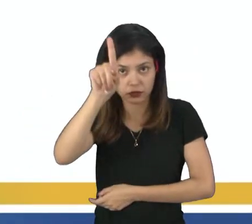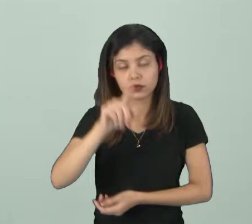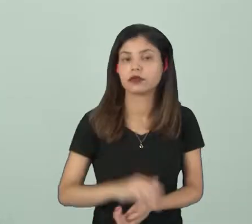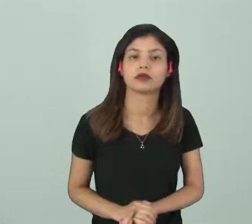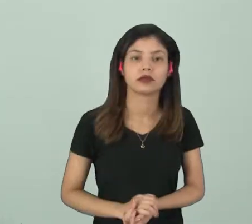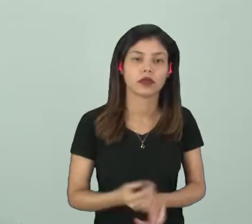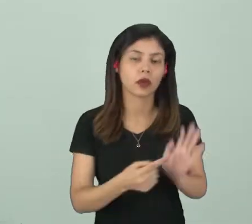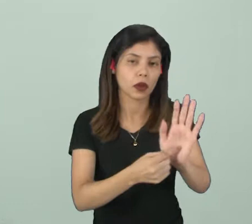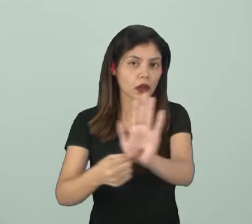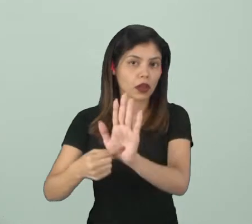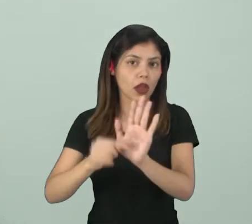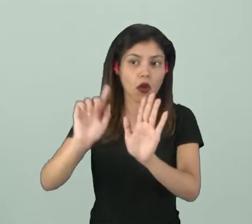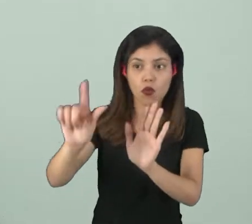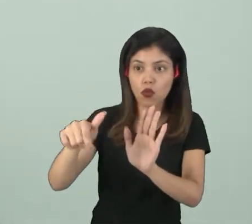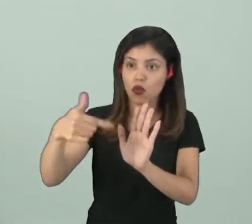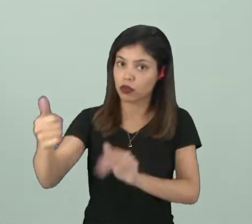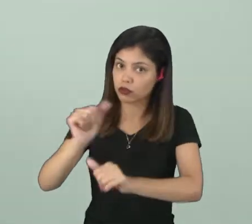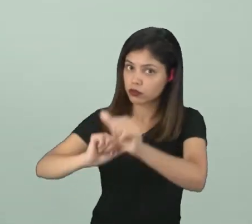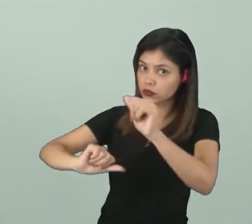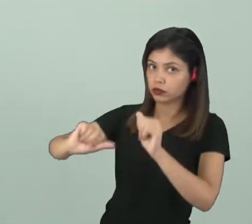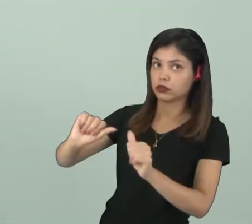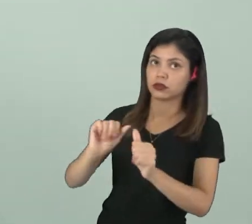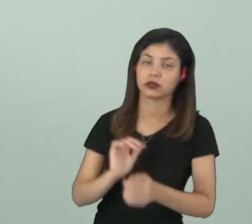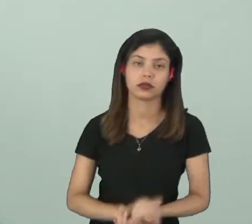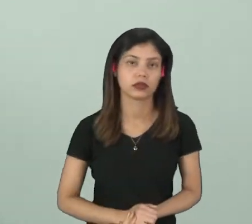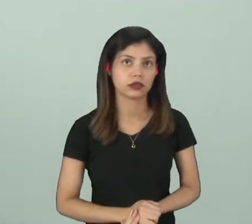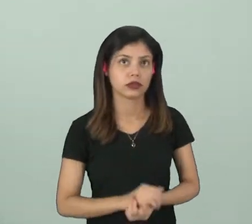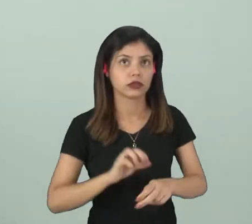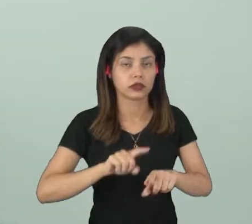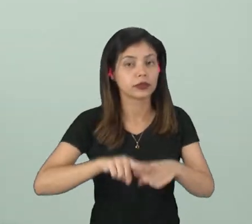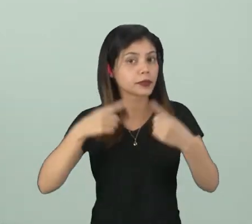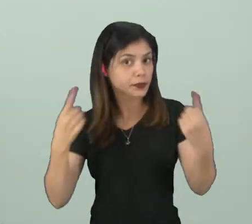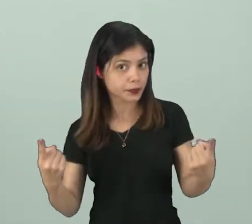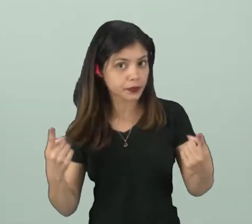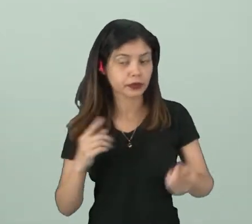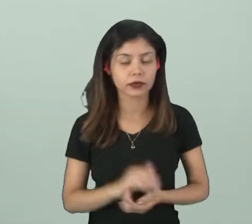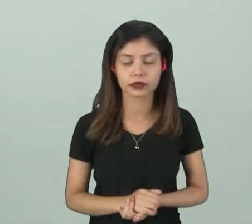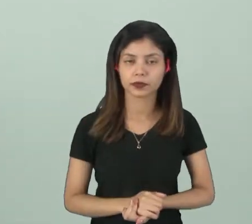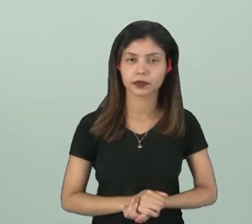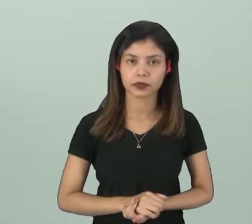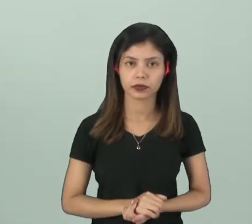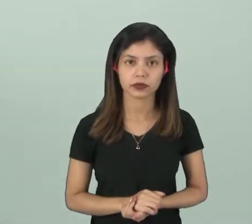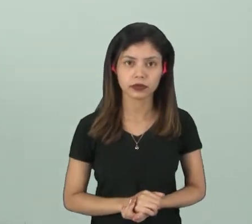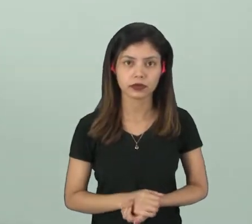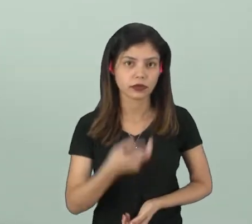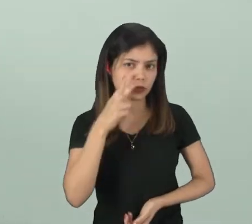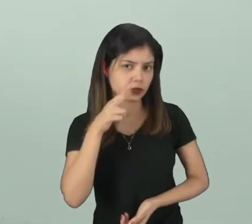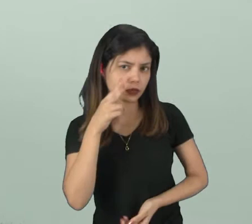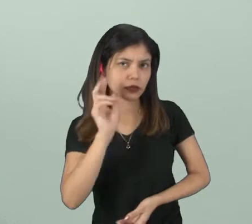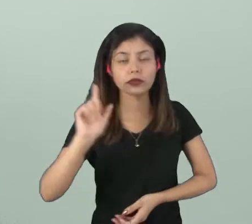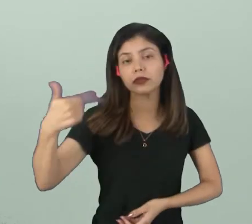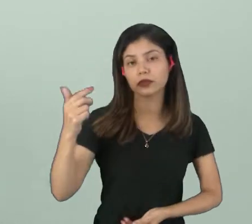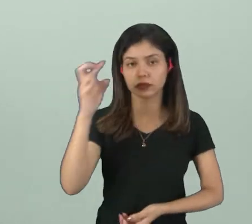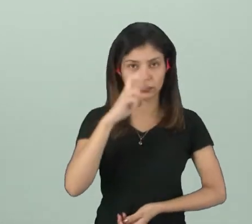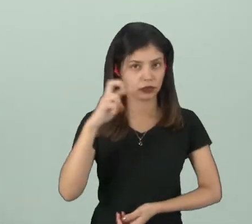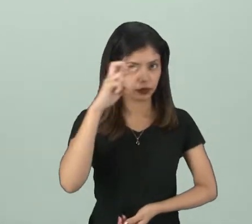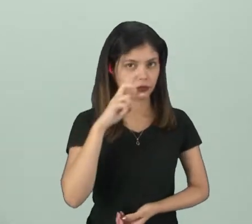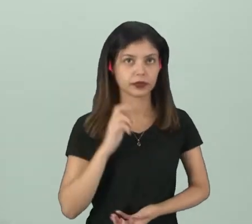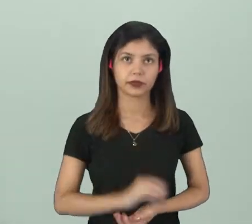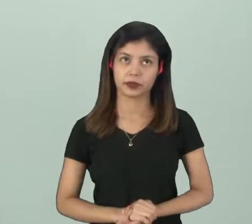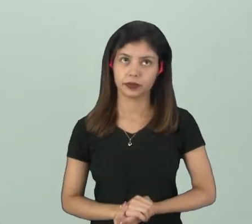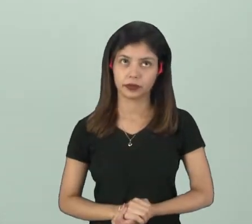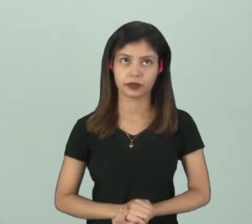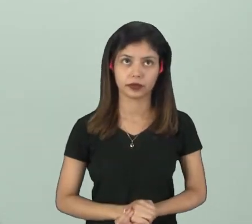aquilo que mostra o outro lado. Observe, mas eu fiquei. Vejamos outras